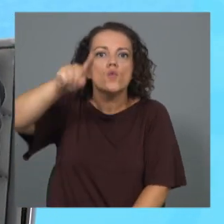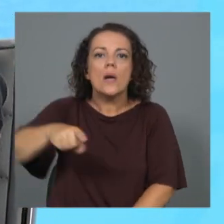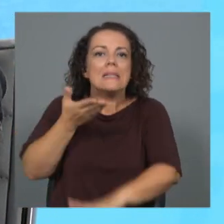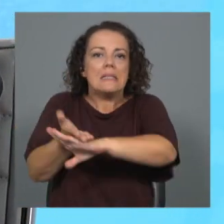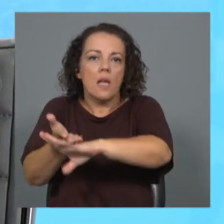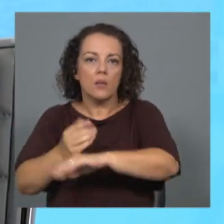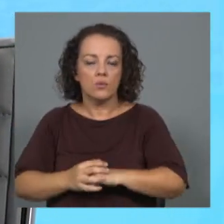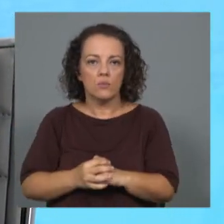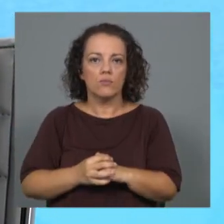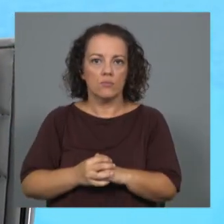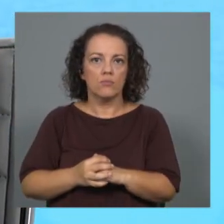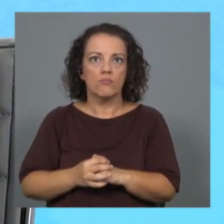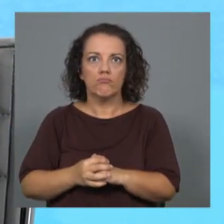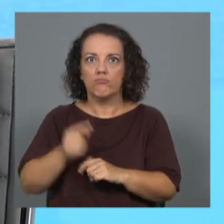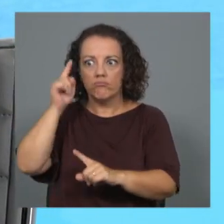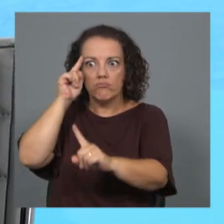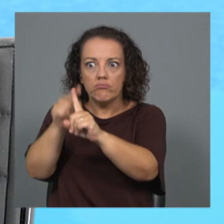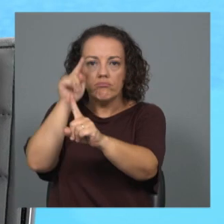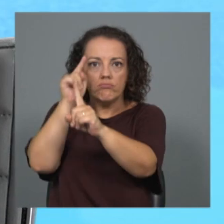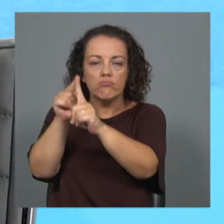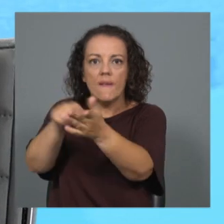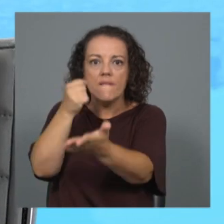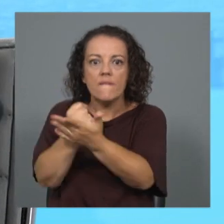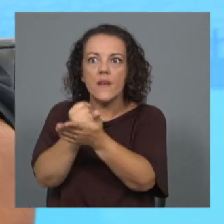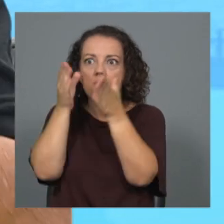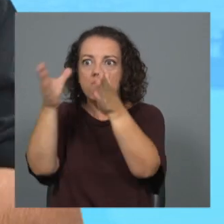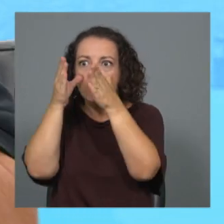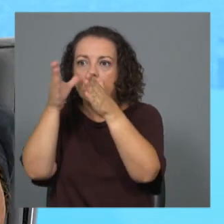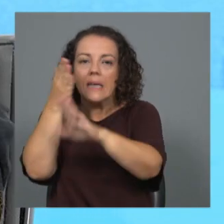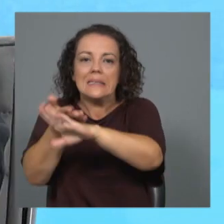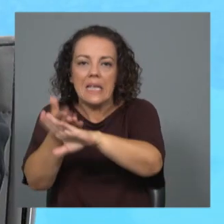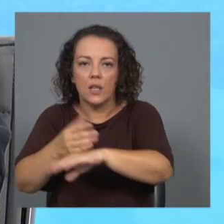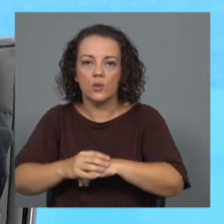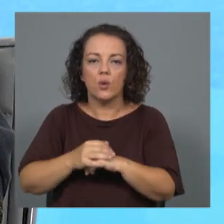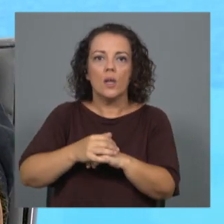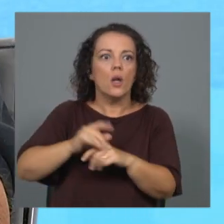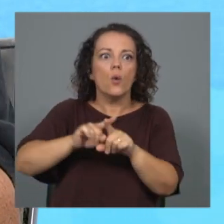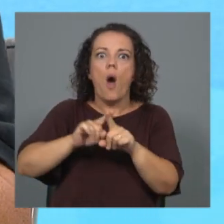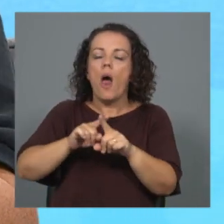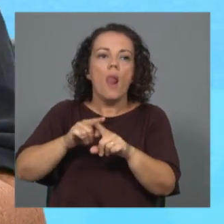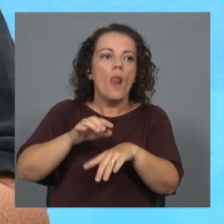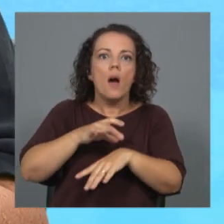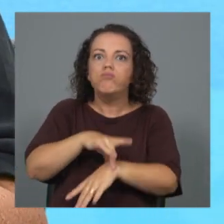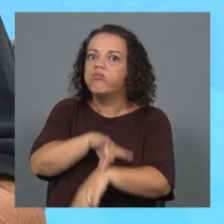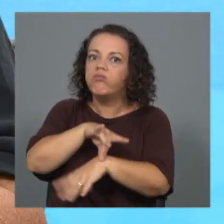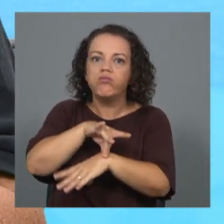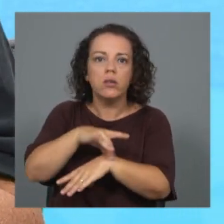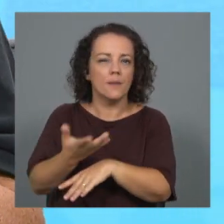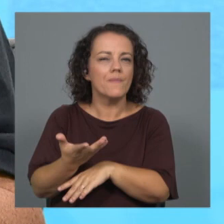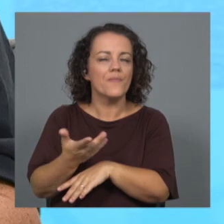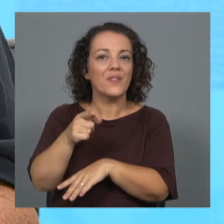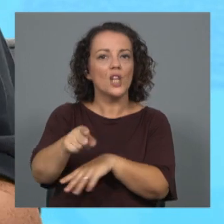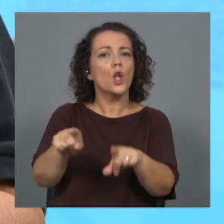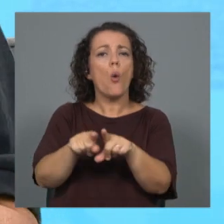sexo. A atenção permanentemente virada para aquilo. Viver para aquilo. Ora, isso é tornar